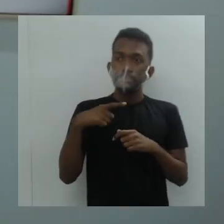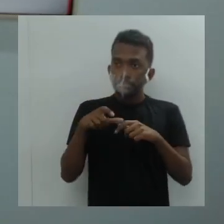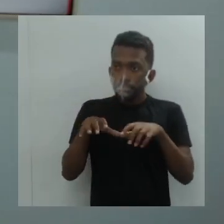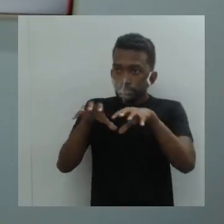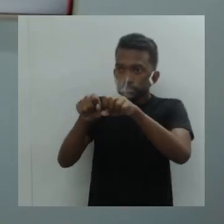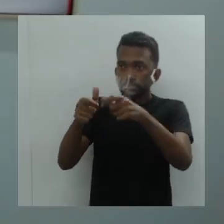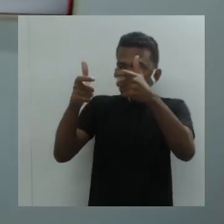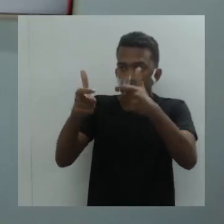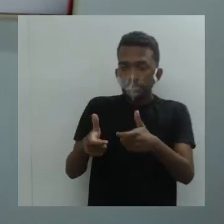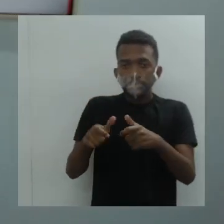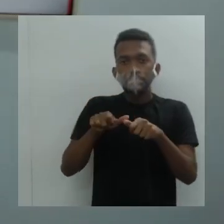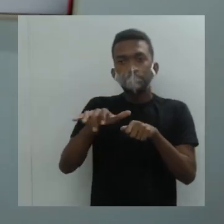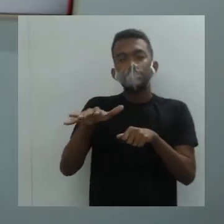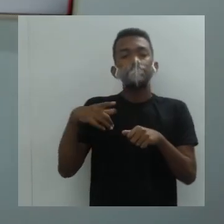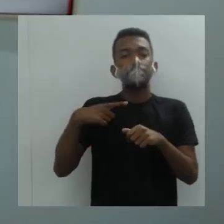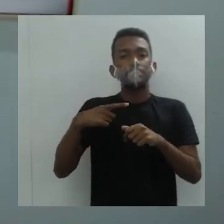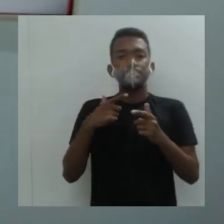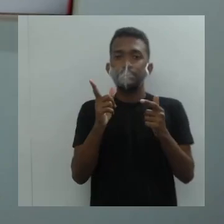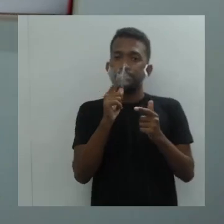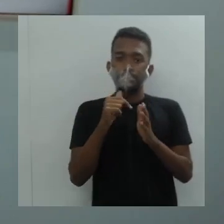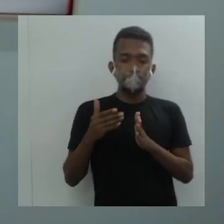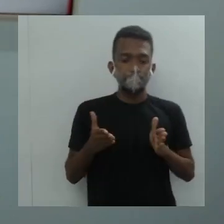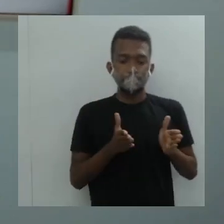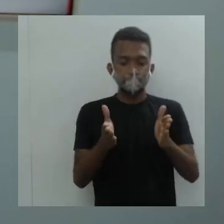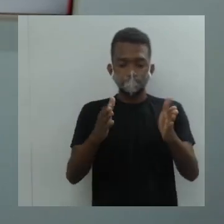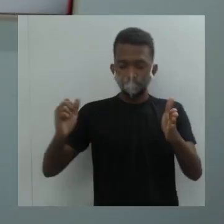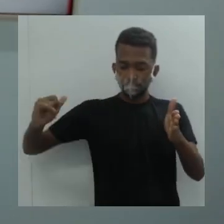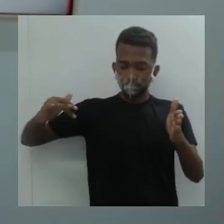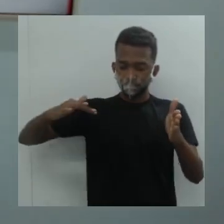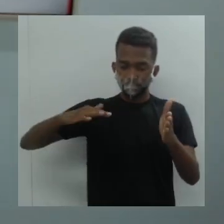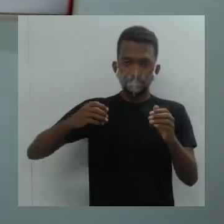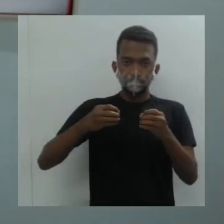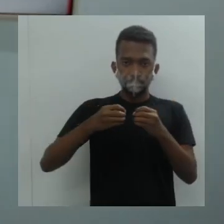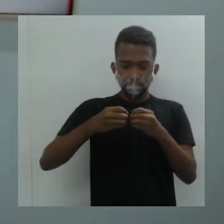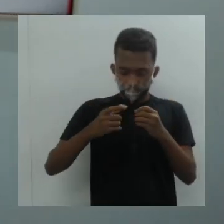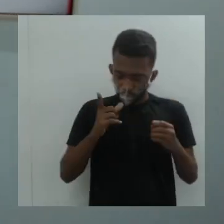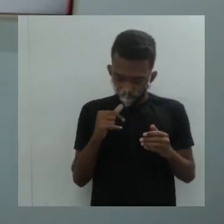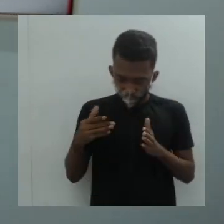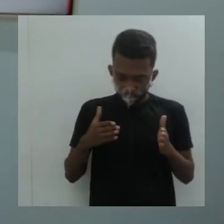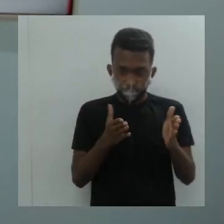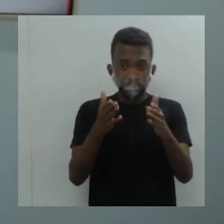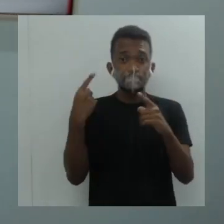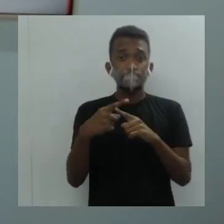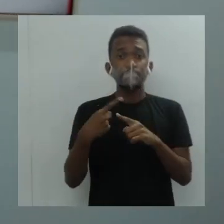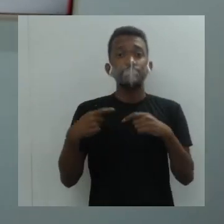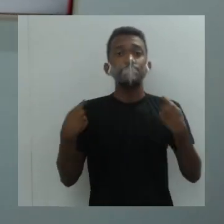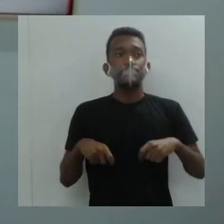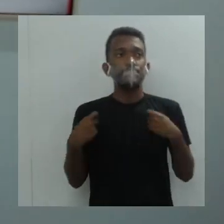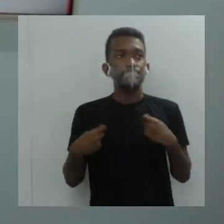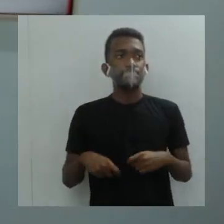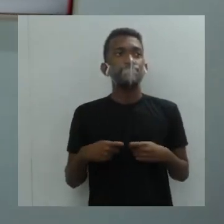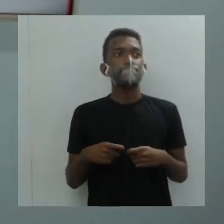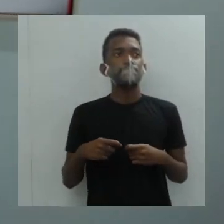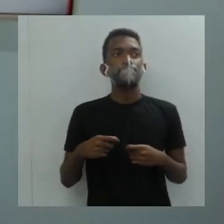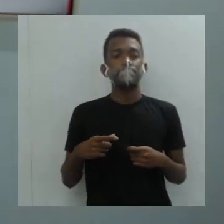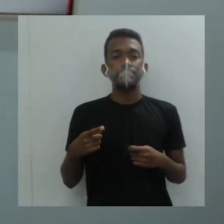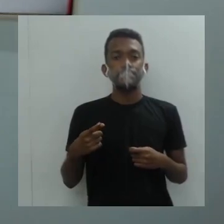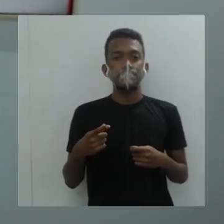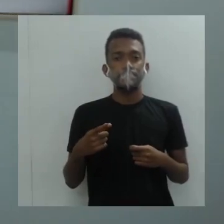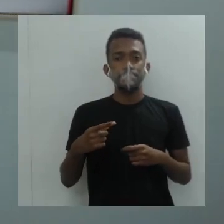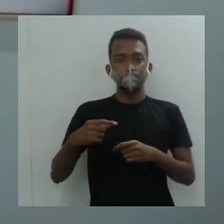que tivessem, por exemplo, rios, que tivesse água, porque eles precisavam da